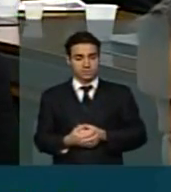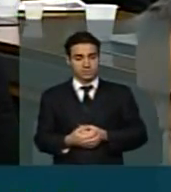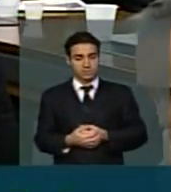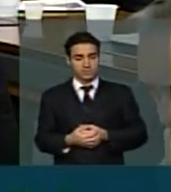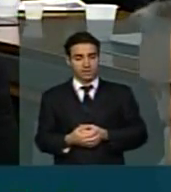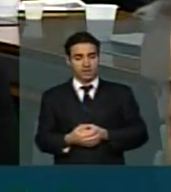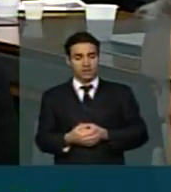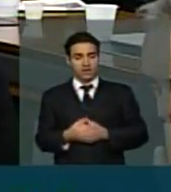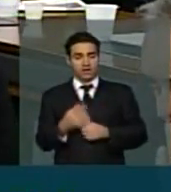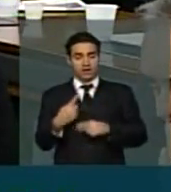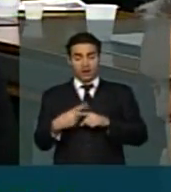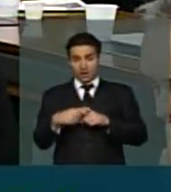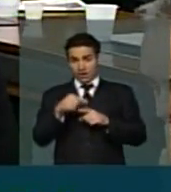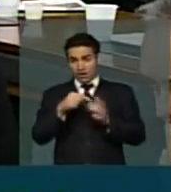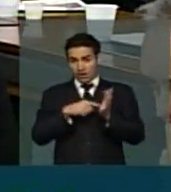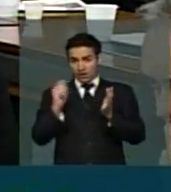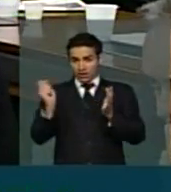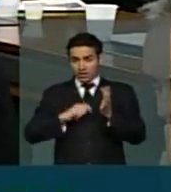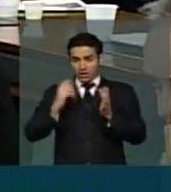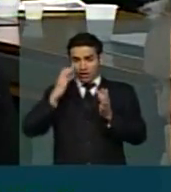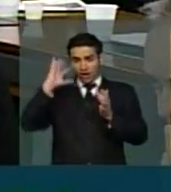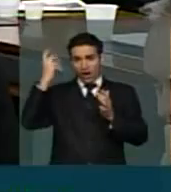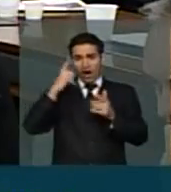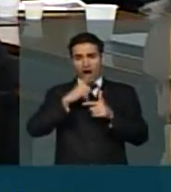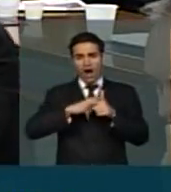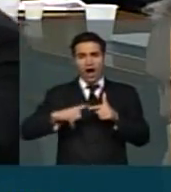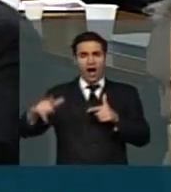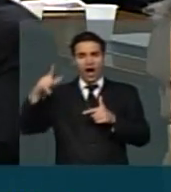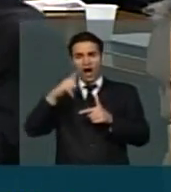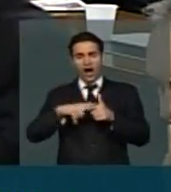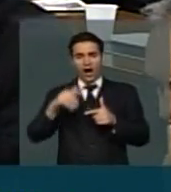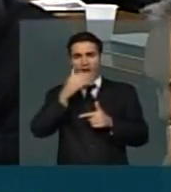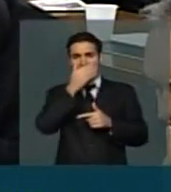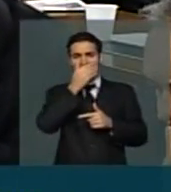que em tese resolveria os problemas.